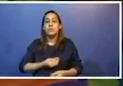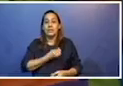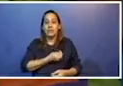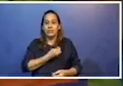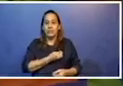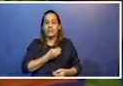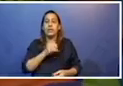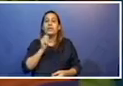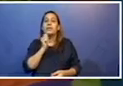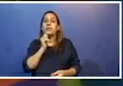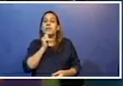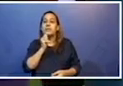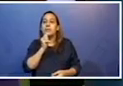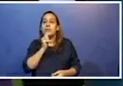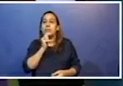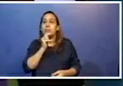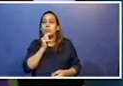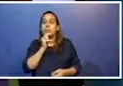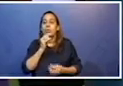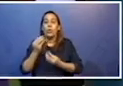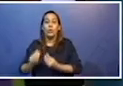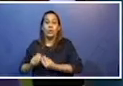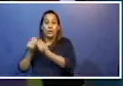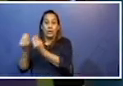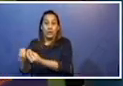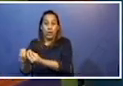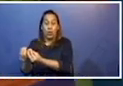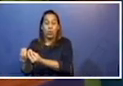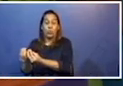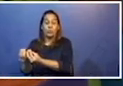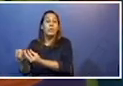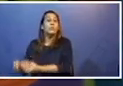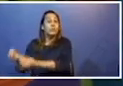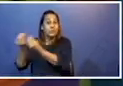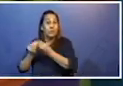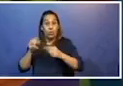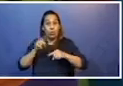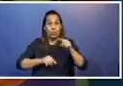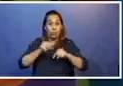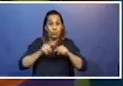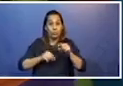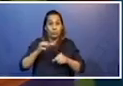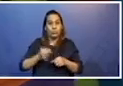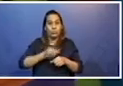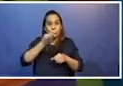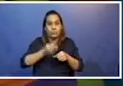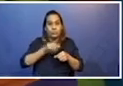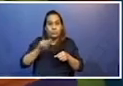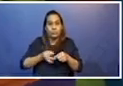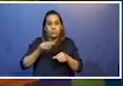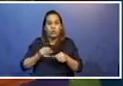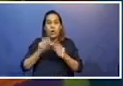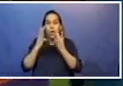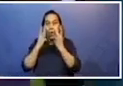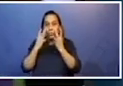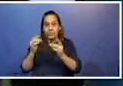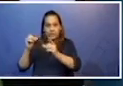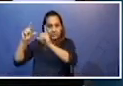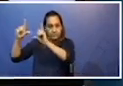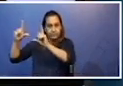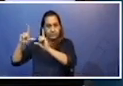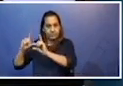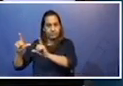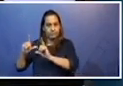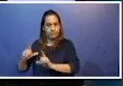de plantas do Cerrado que fornecem matéria-prima para a produção de artesanato. Observe as